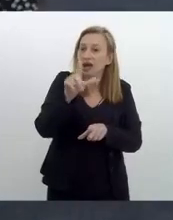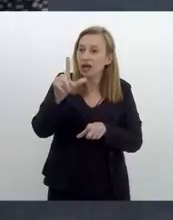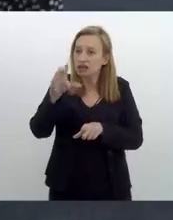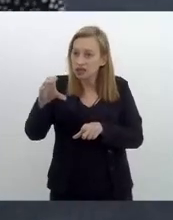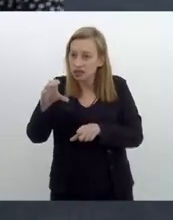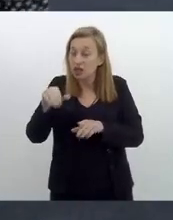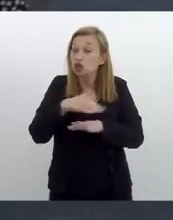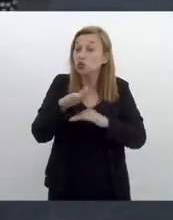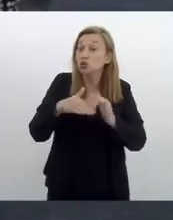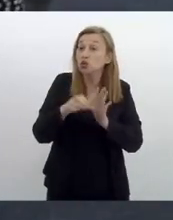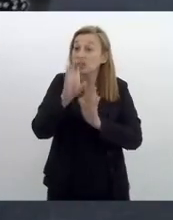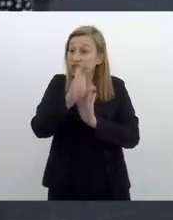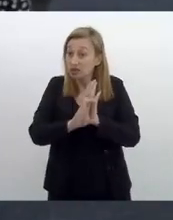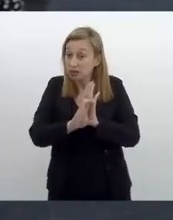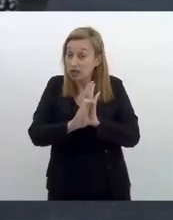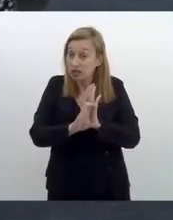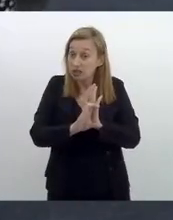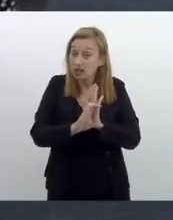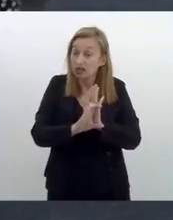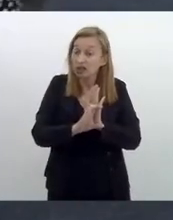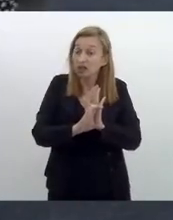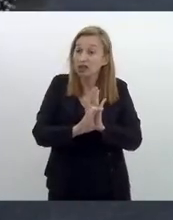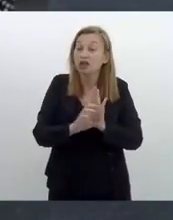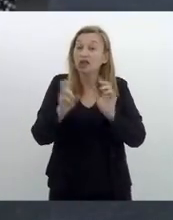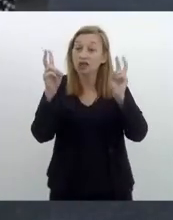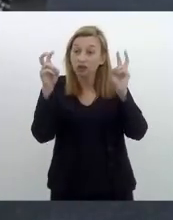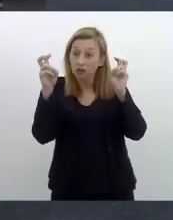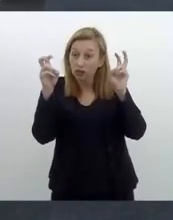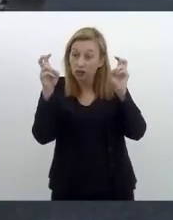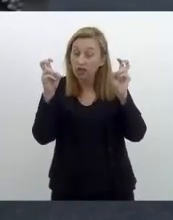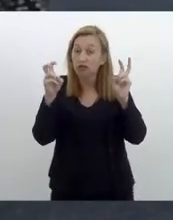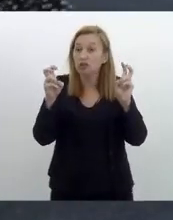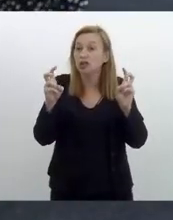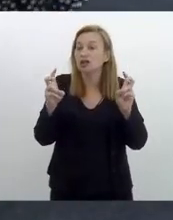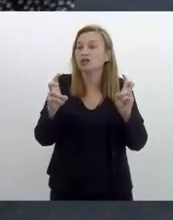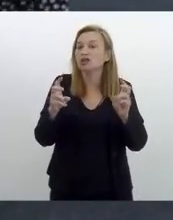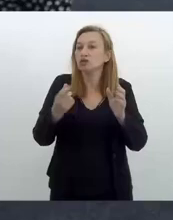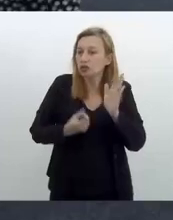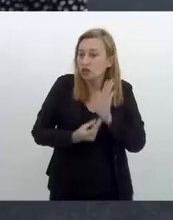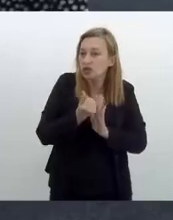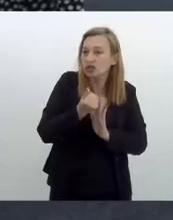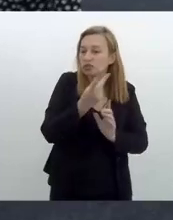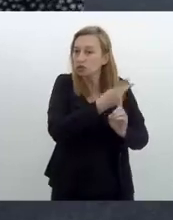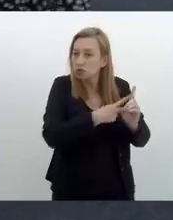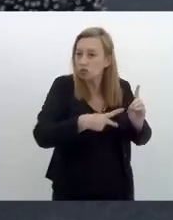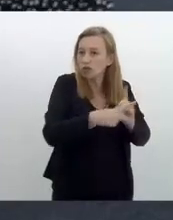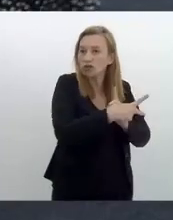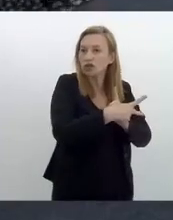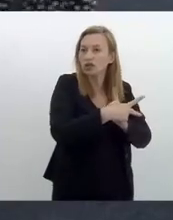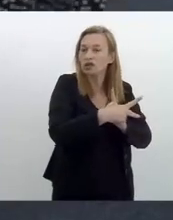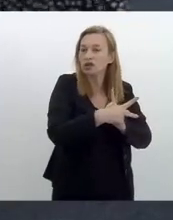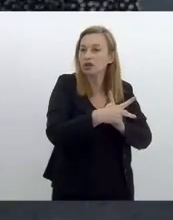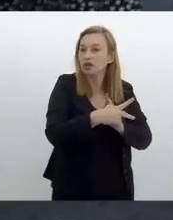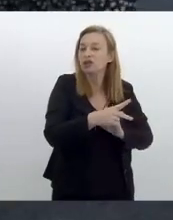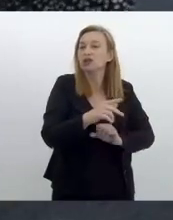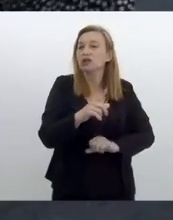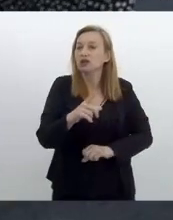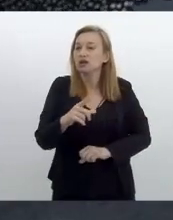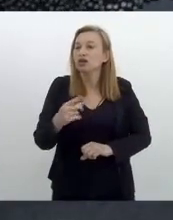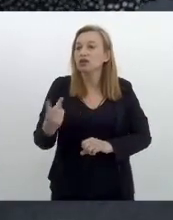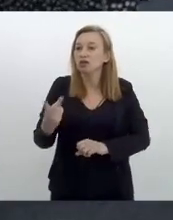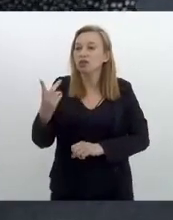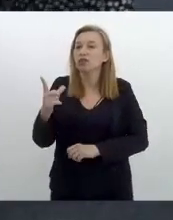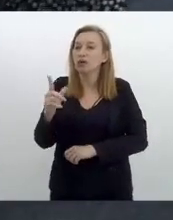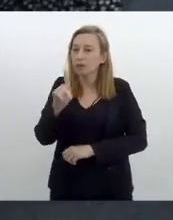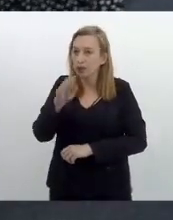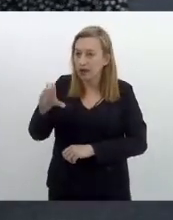todas as emendas que dizem respeito a esse tema do financiamento do Rio Previdência para que isso vá numa PEC posterior